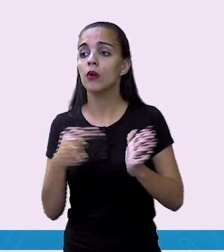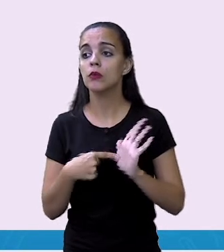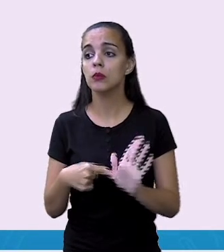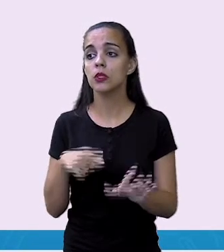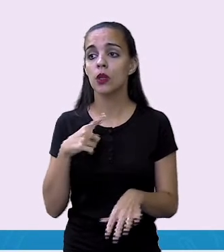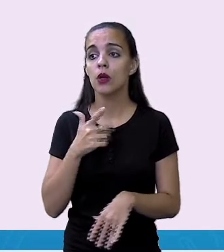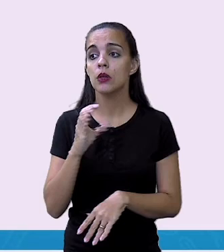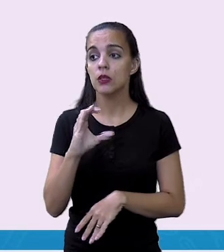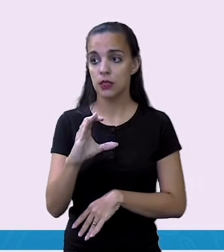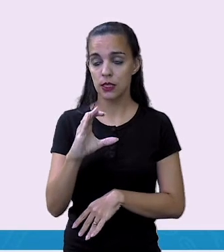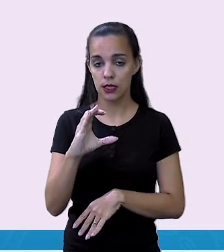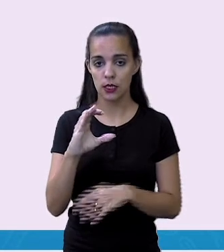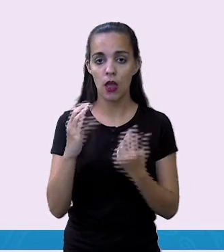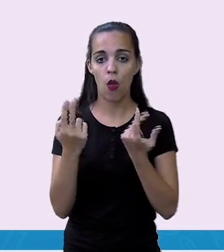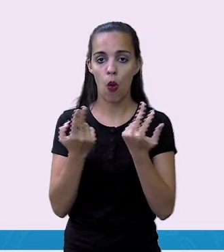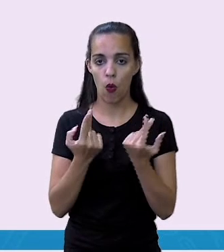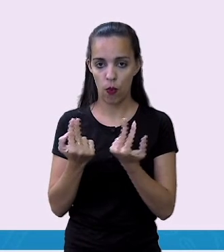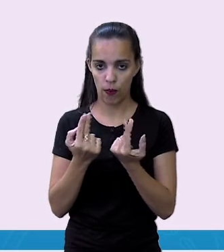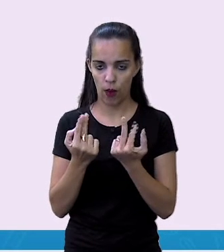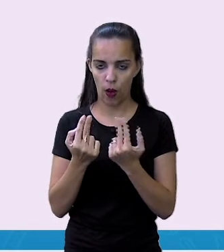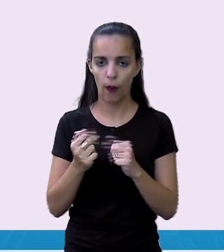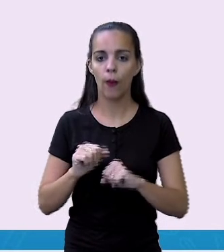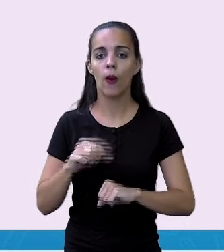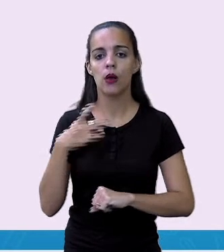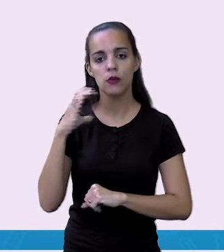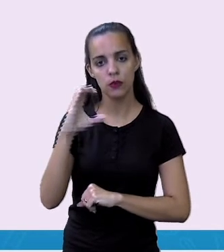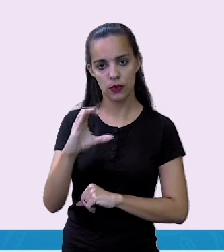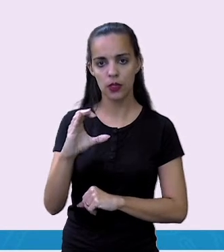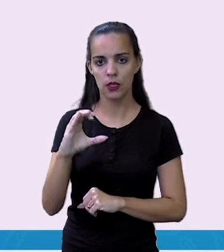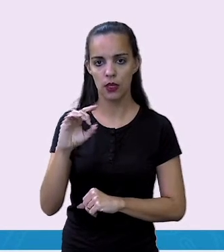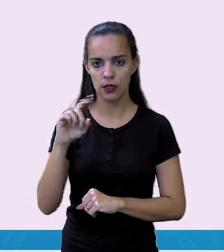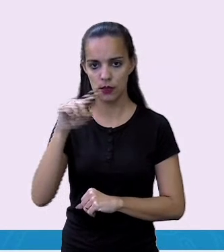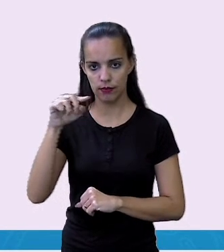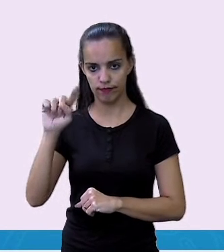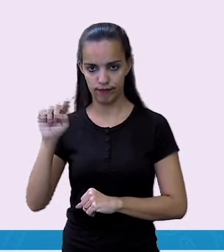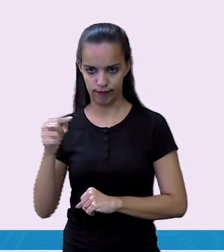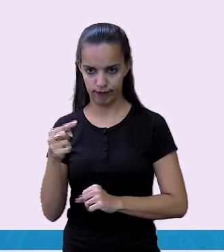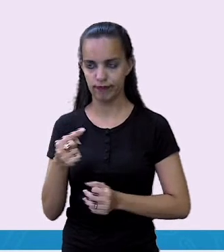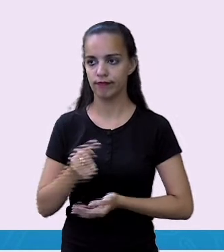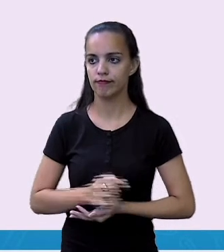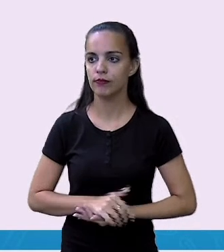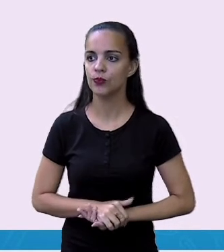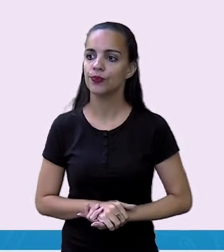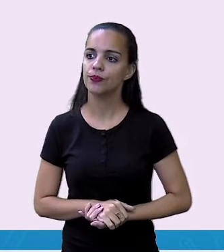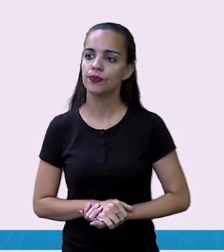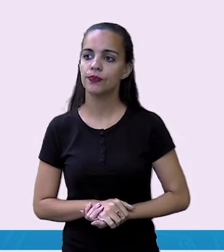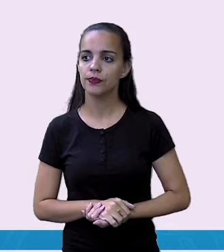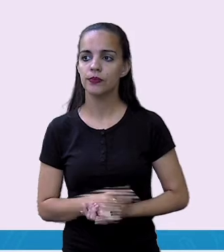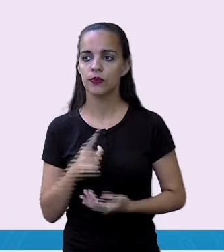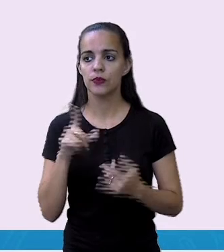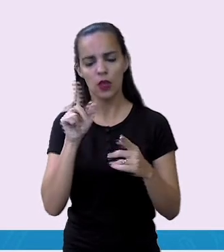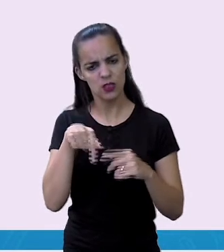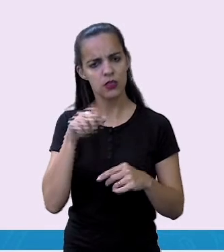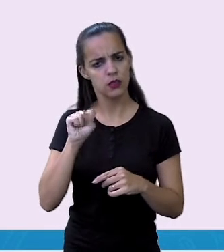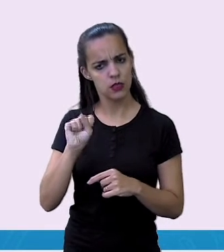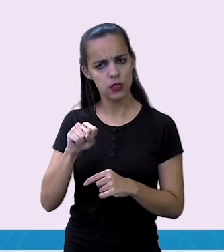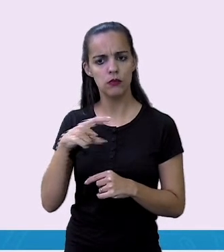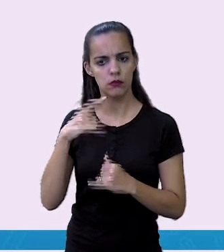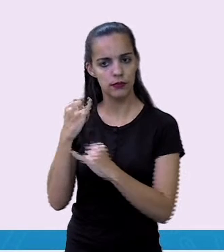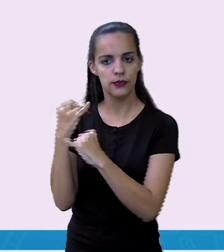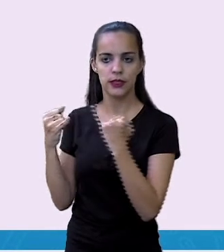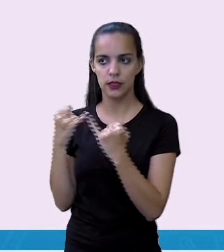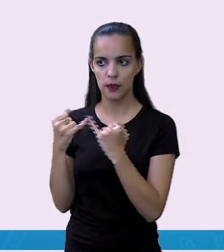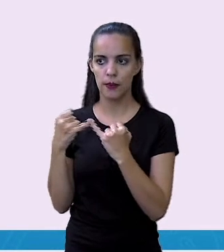ângulo C é igual ao ângulo C'. Então, eles são